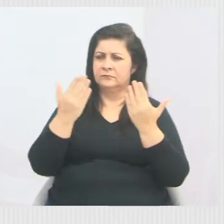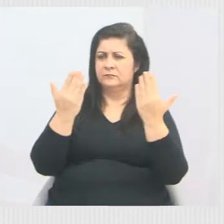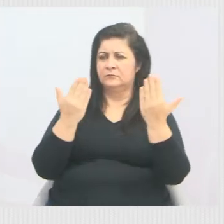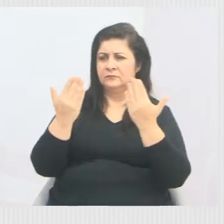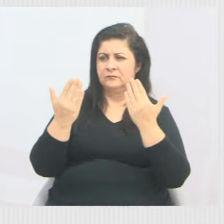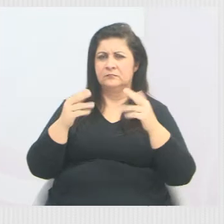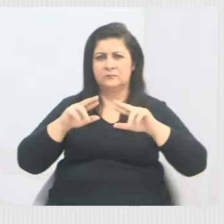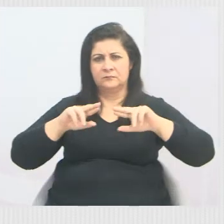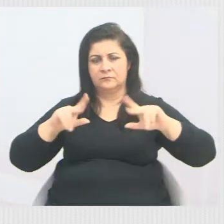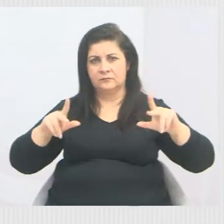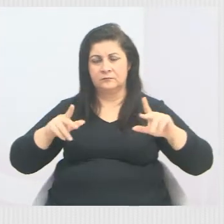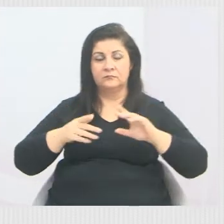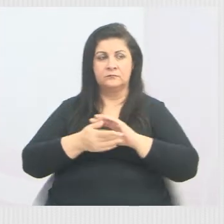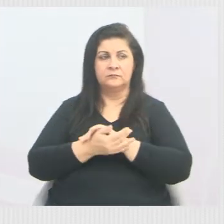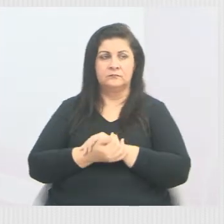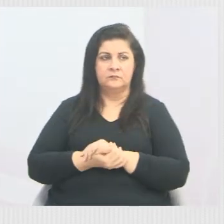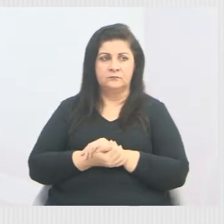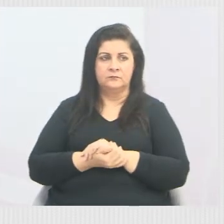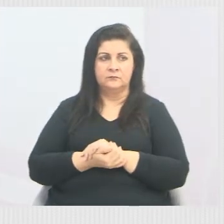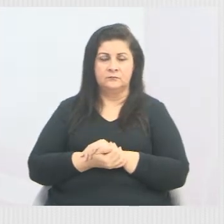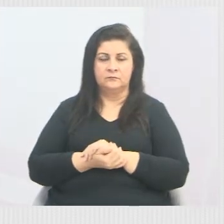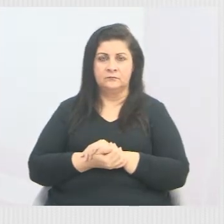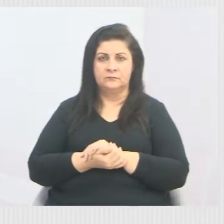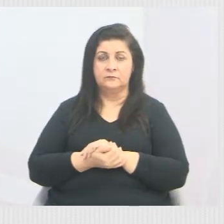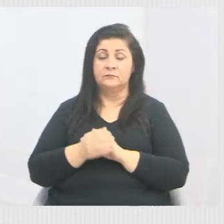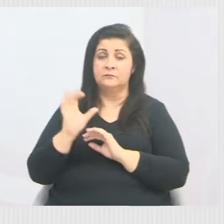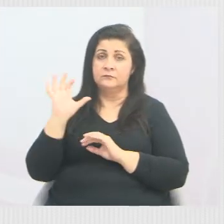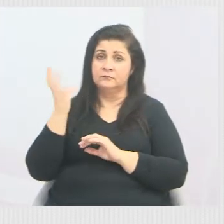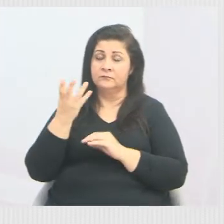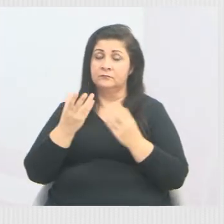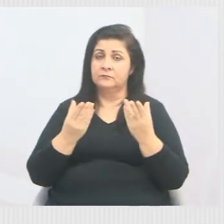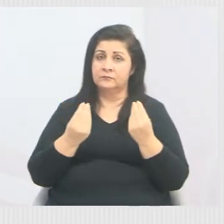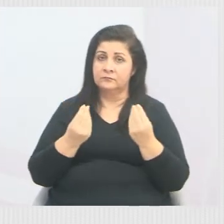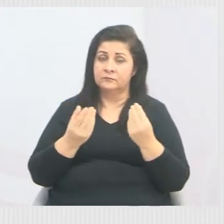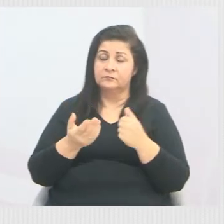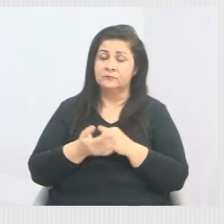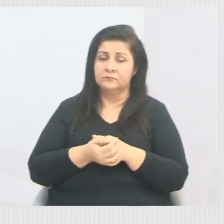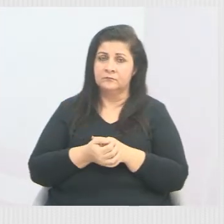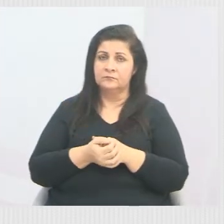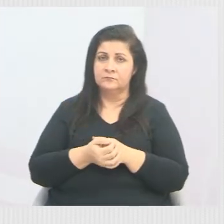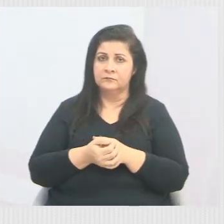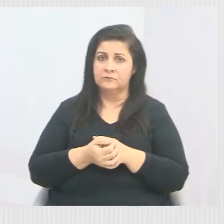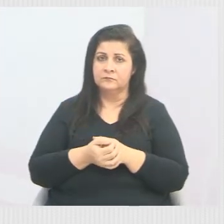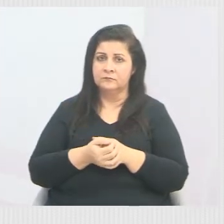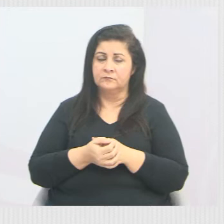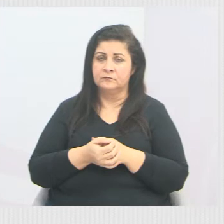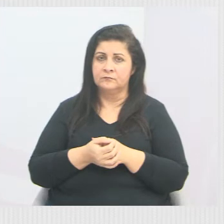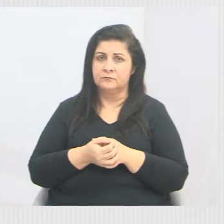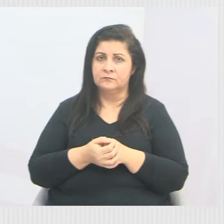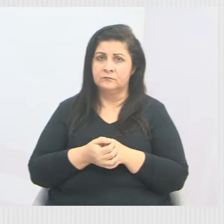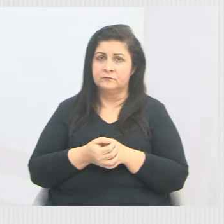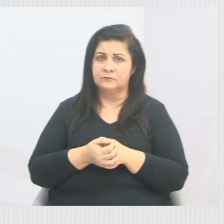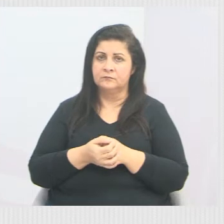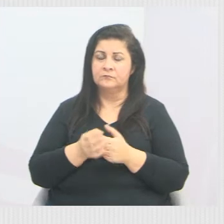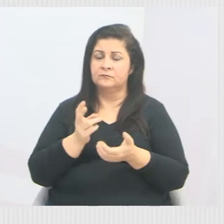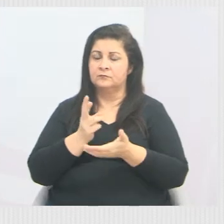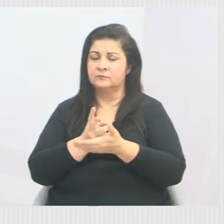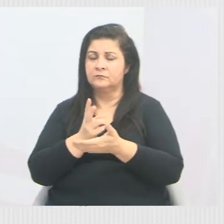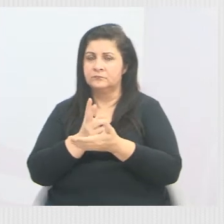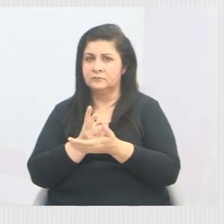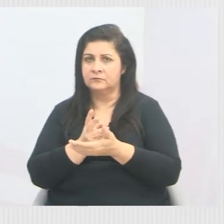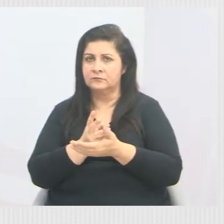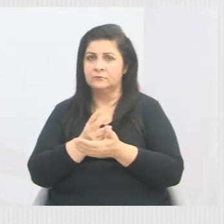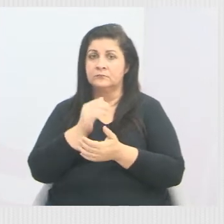discrepância no ato do pagamento. Uma situação que ocorre muito, aqui estamos com o nosso setor contábil presente, sempre, constantemente,